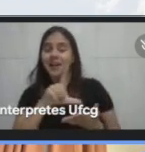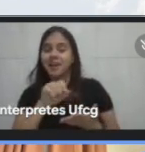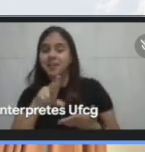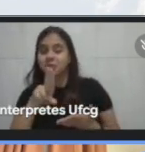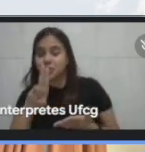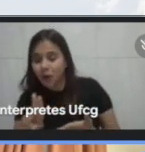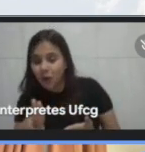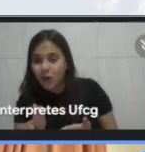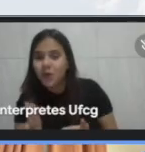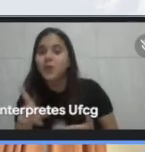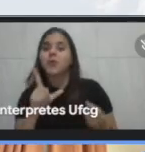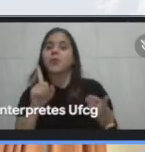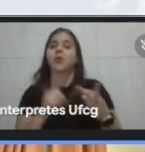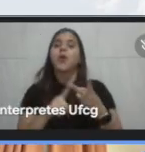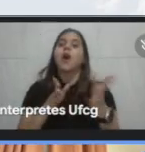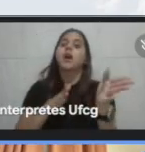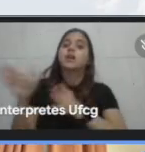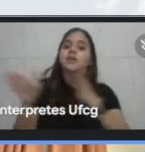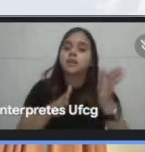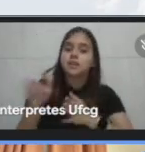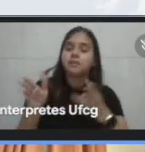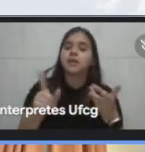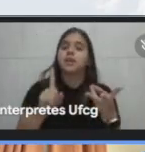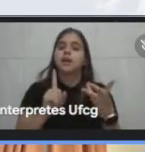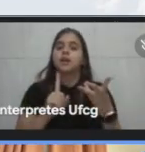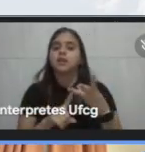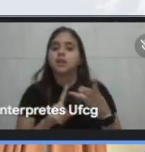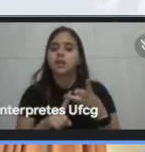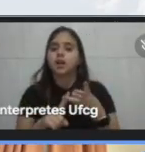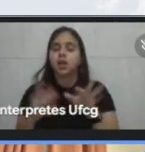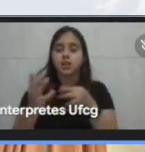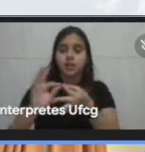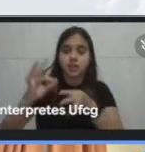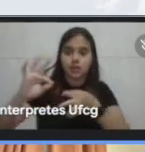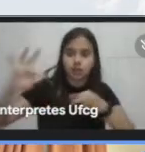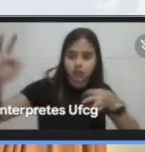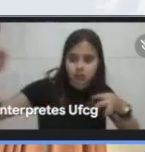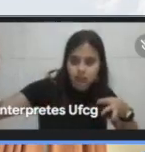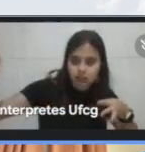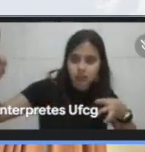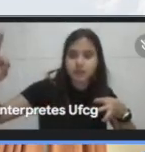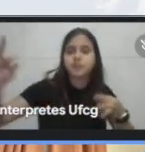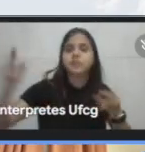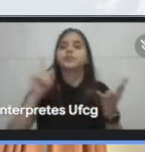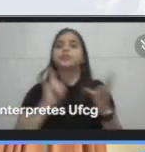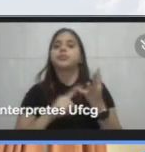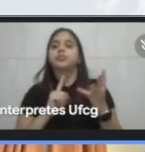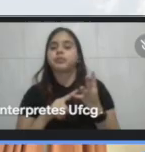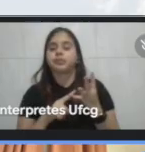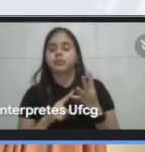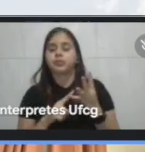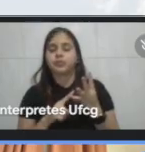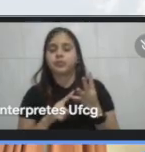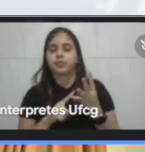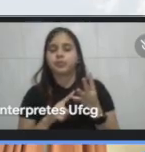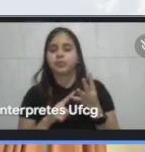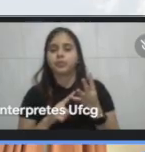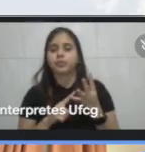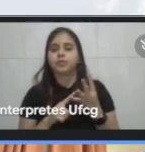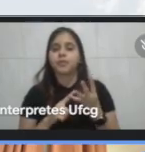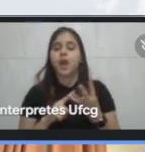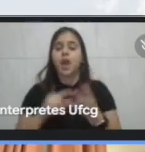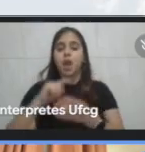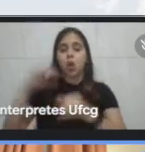declividade, aqui a acessibilidade, aqui distância aos centros urbanos e aqui a zona de expansão